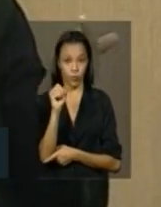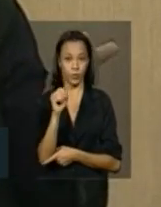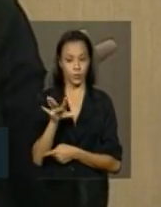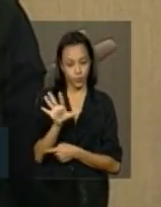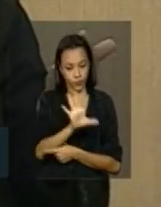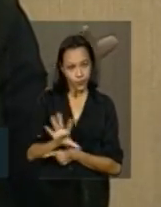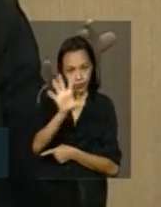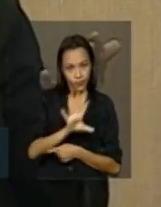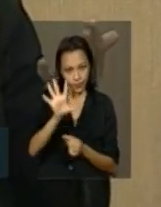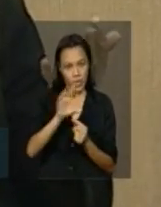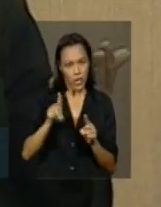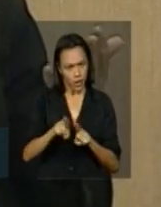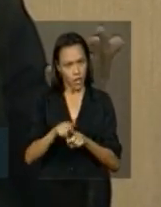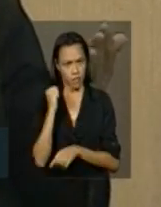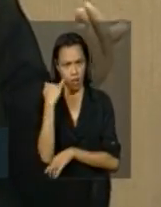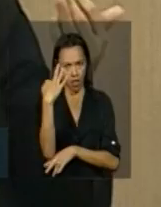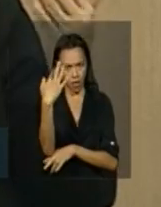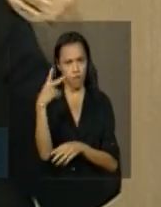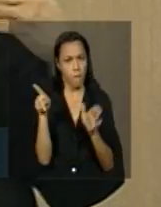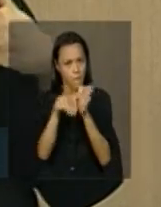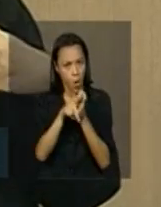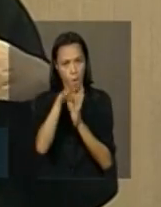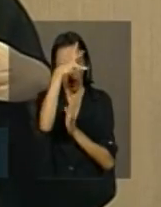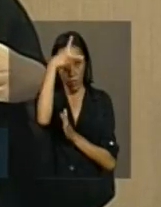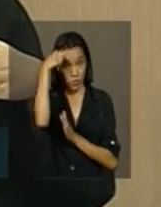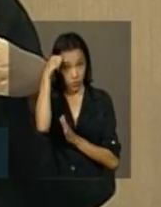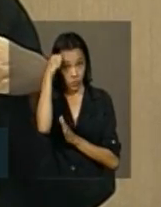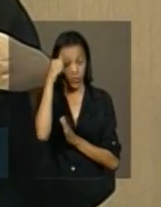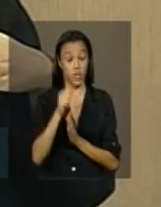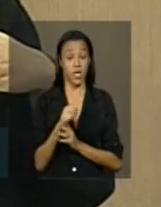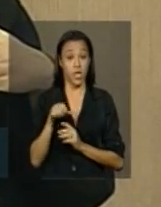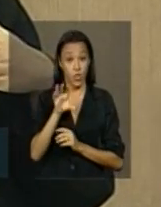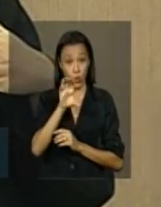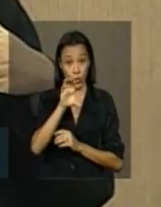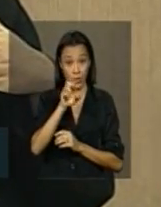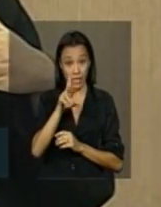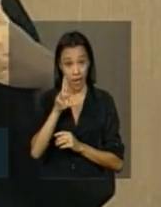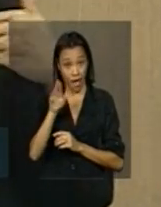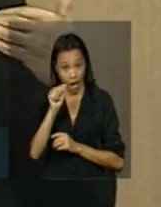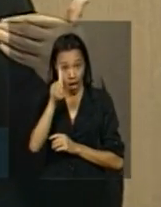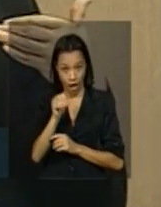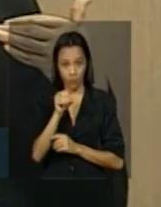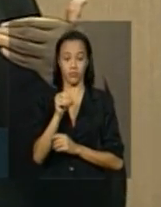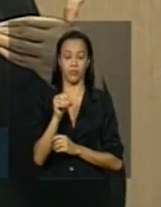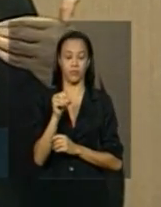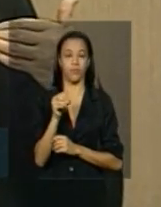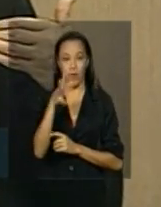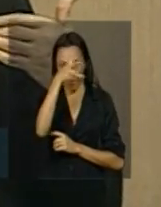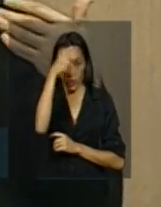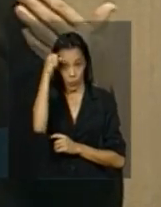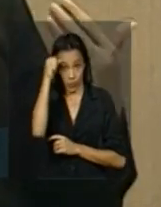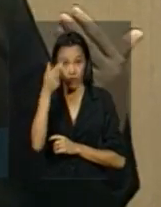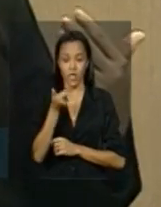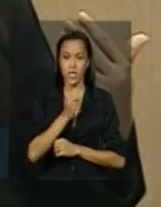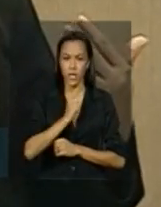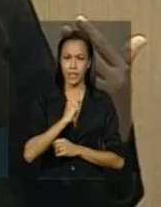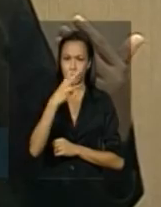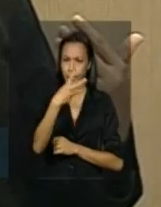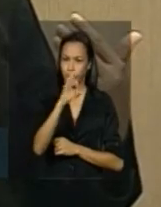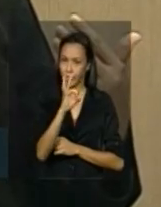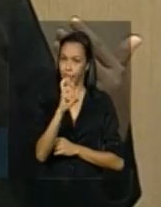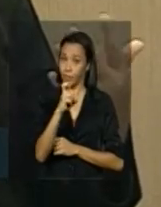eh floresta amazônica pelo serrado amazônico ele tem reserva legal a gente chama de